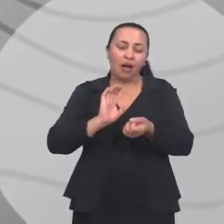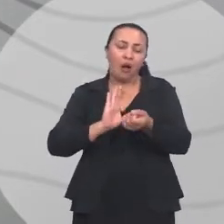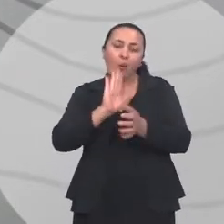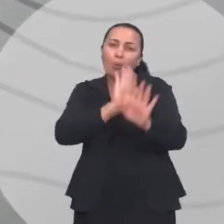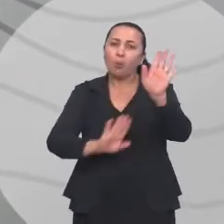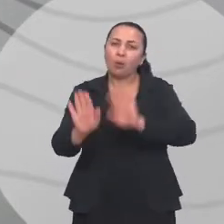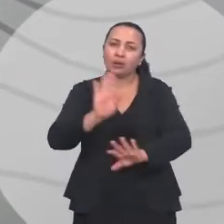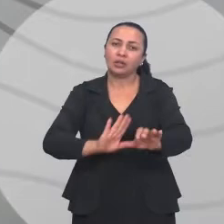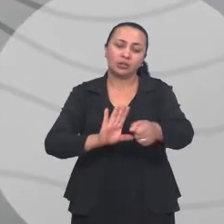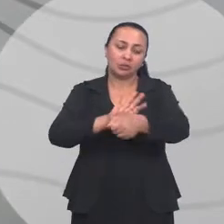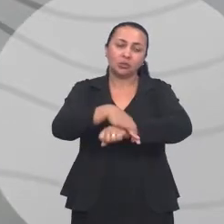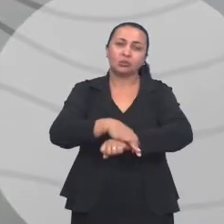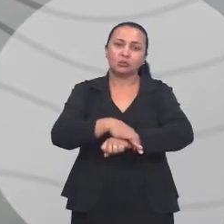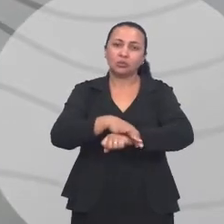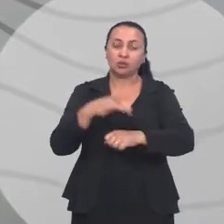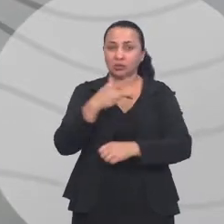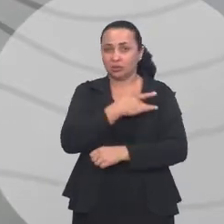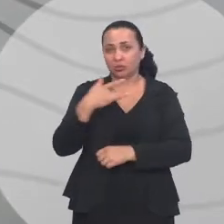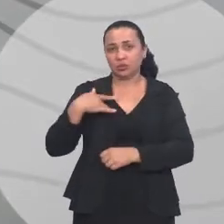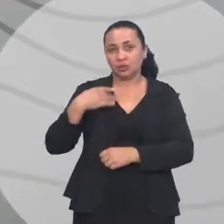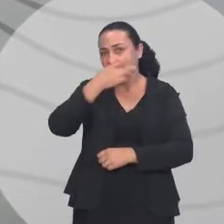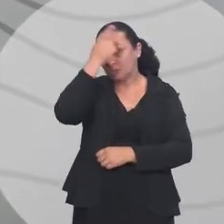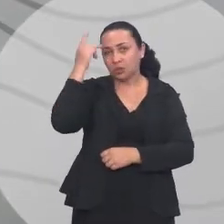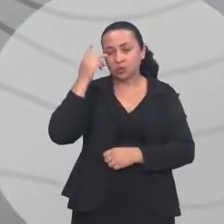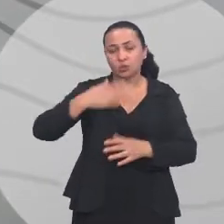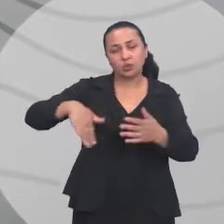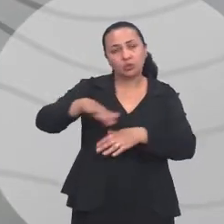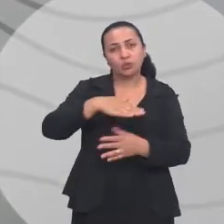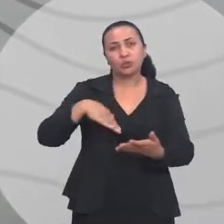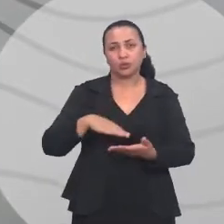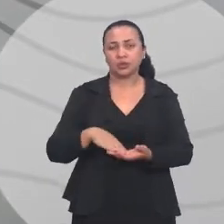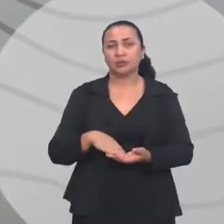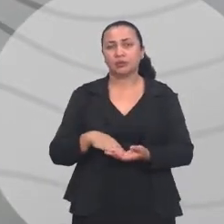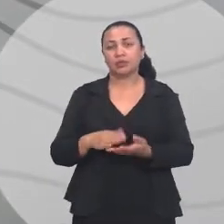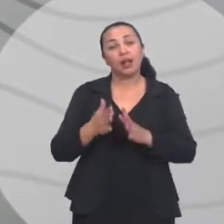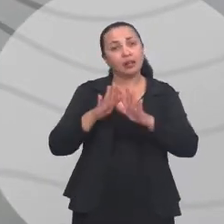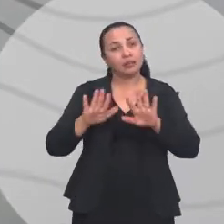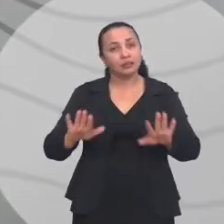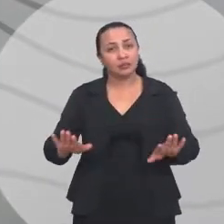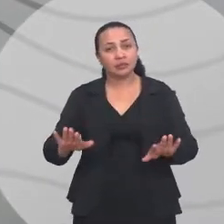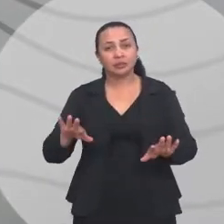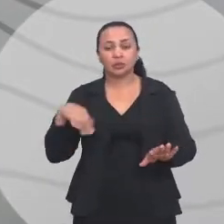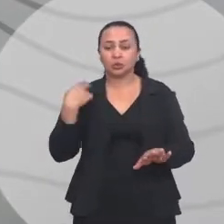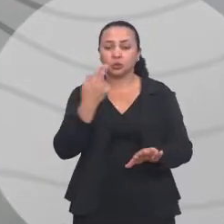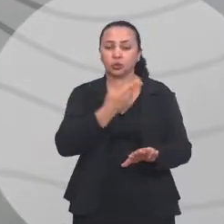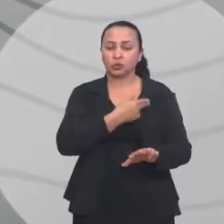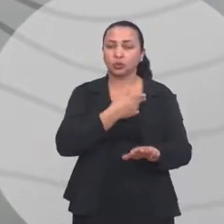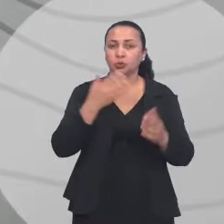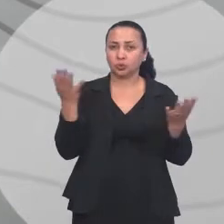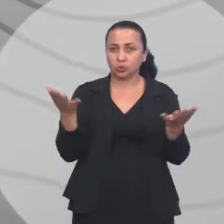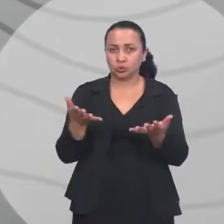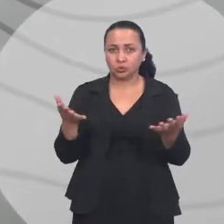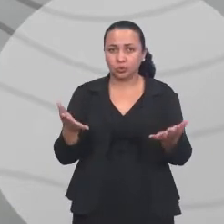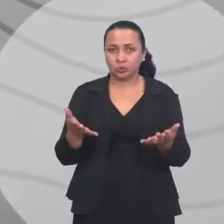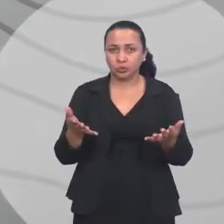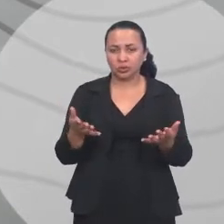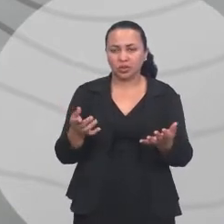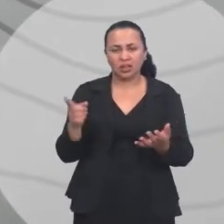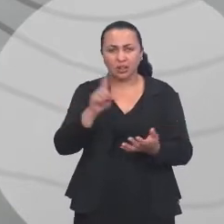a proteção à saúde das pessoas envolvidas né então a gente tá hoje